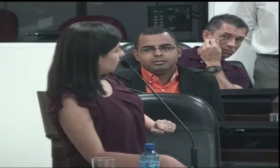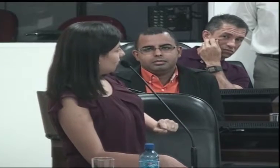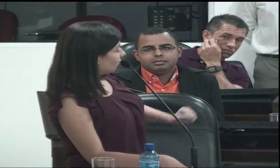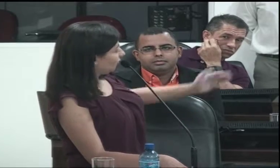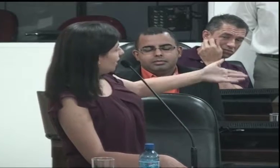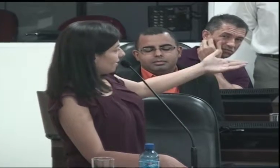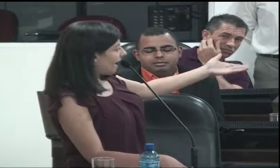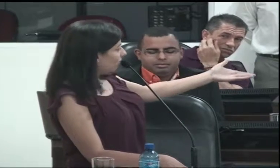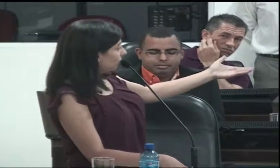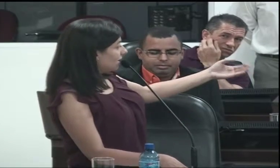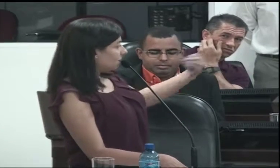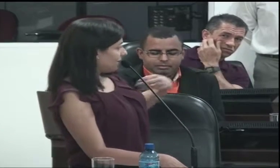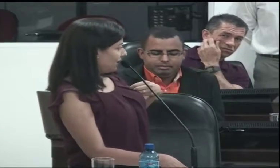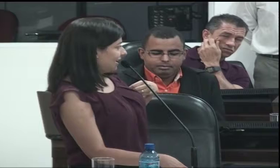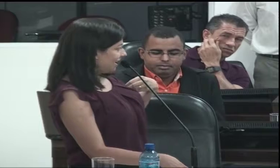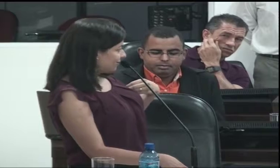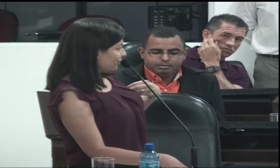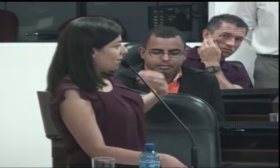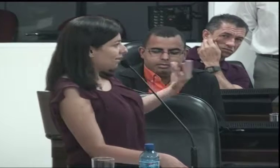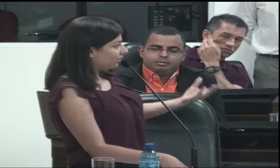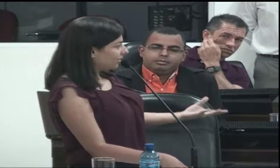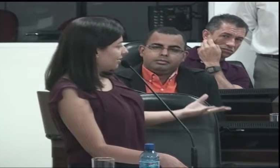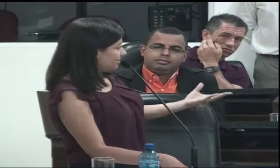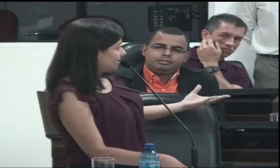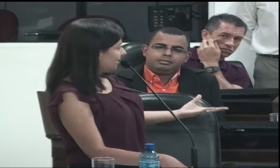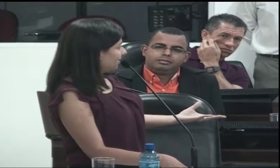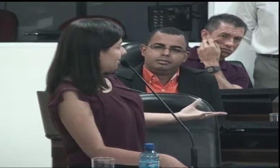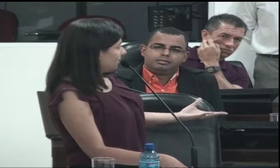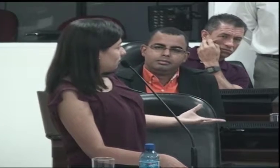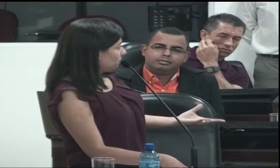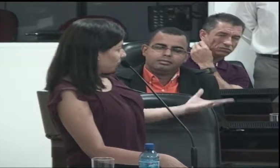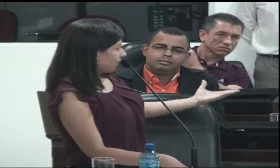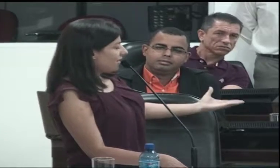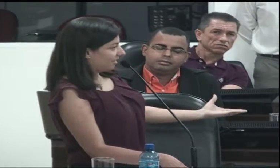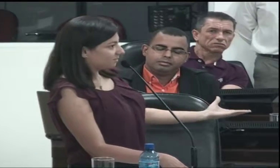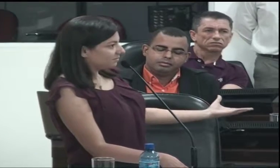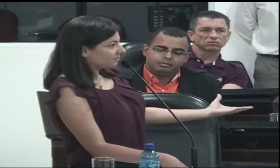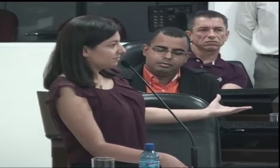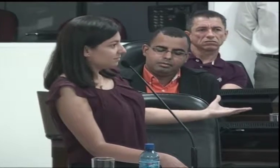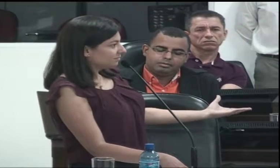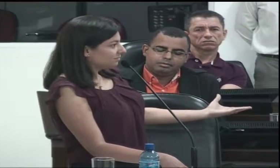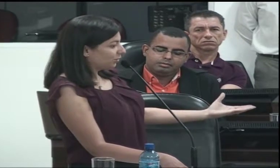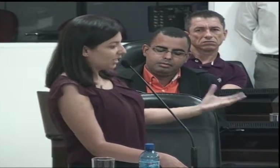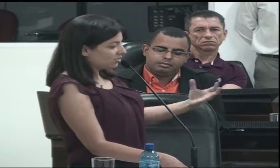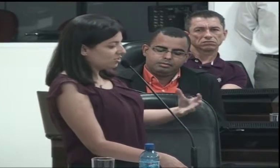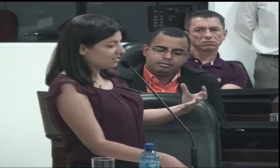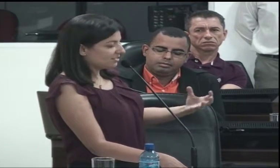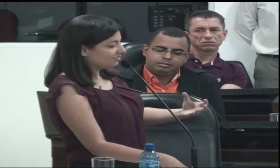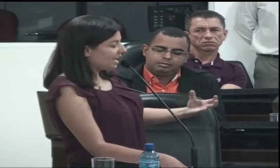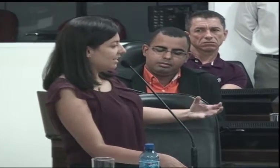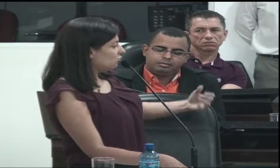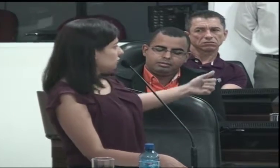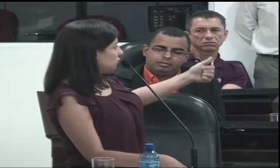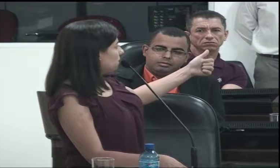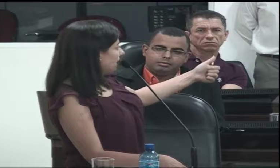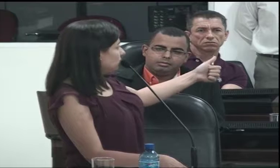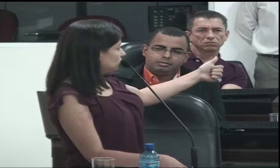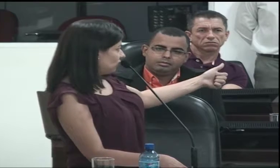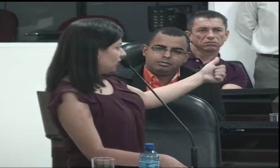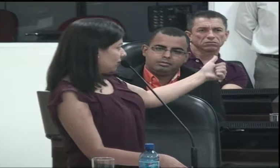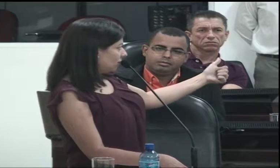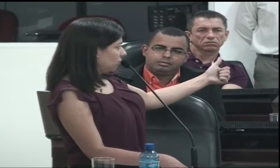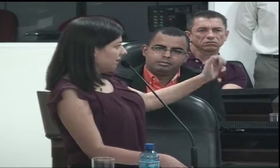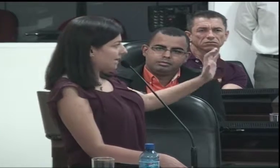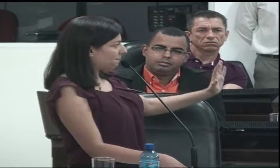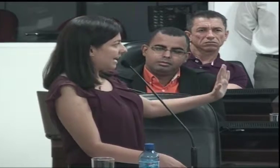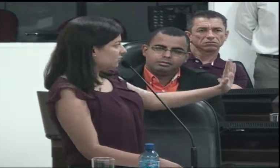votos. Ouvi algo. Para mim, isso é uma ignorância. Por quê? Porque a gente se vale de um instrumento